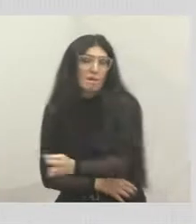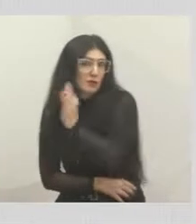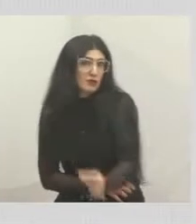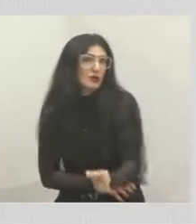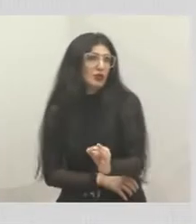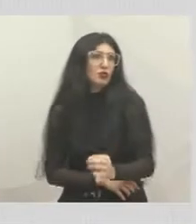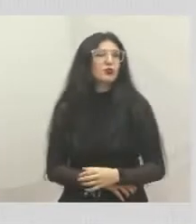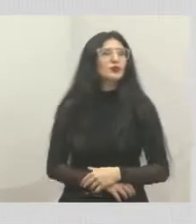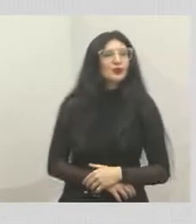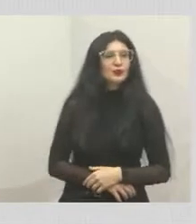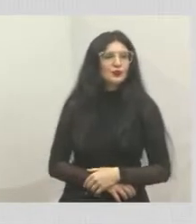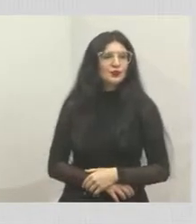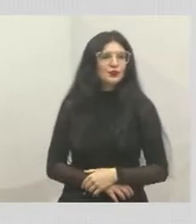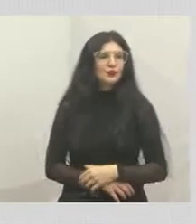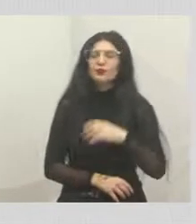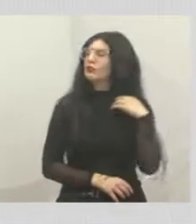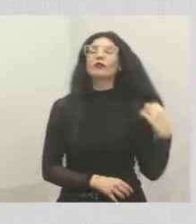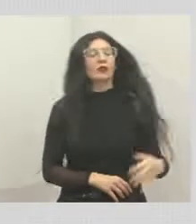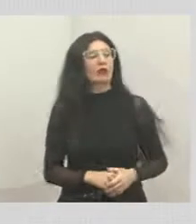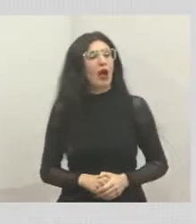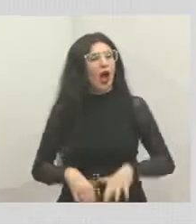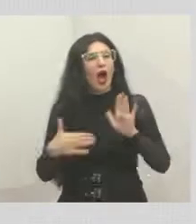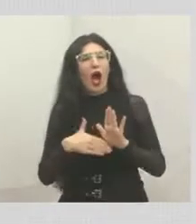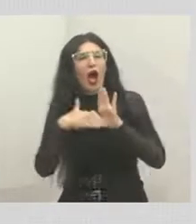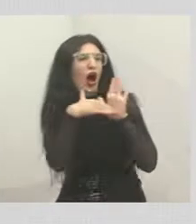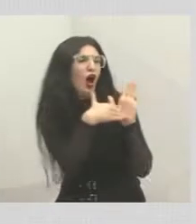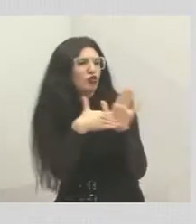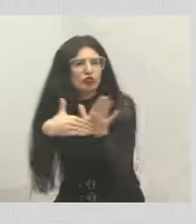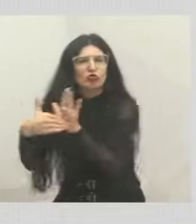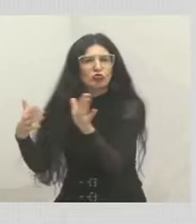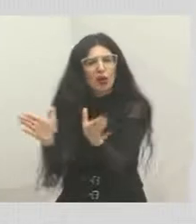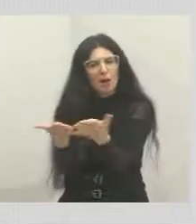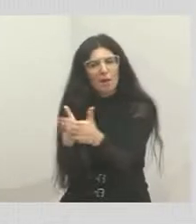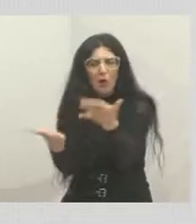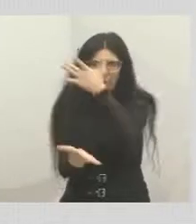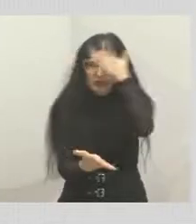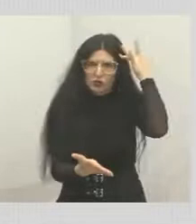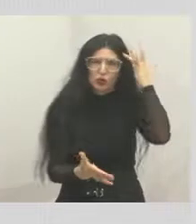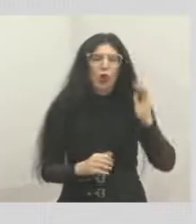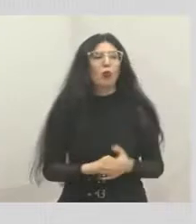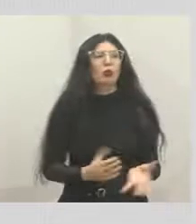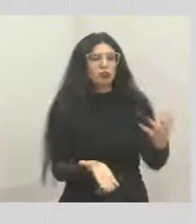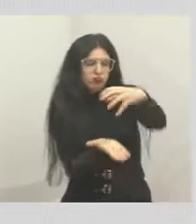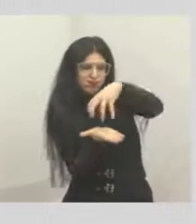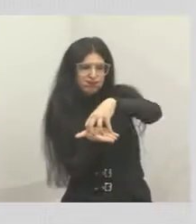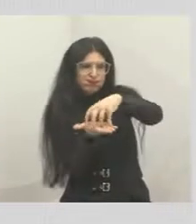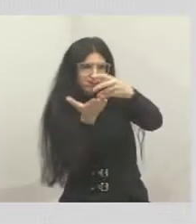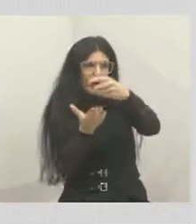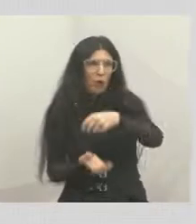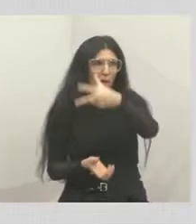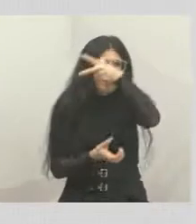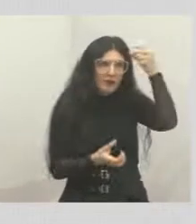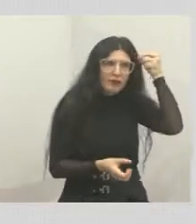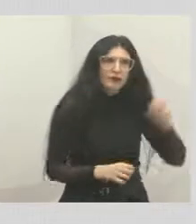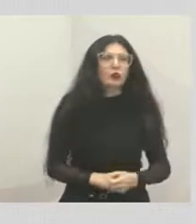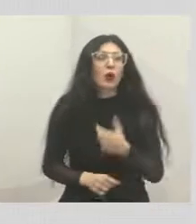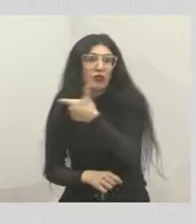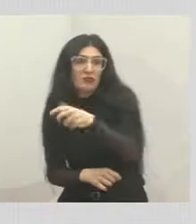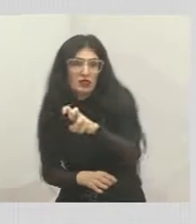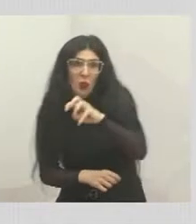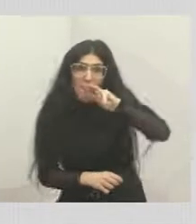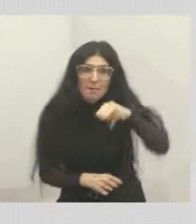42,55%. Assistência social do município, meta orçada para gastos,